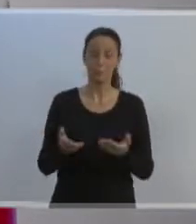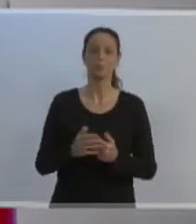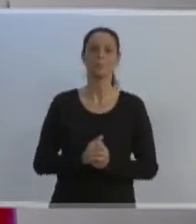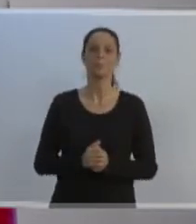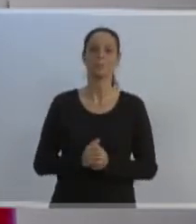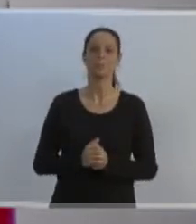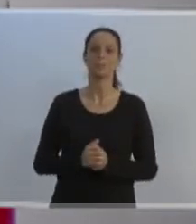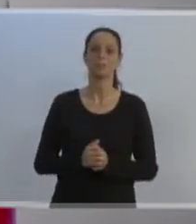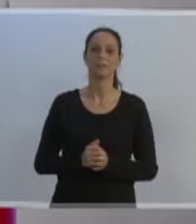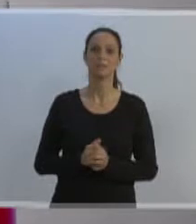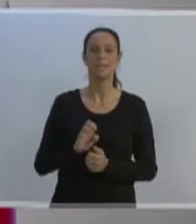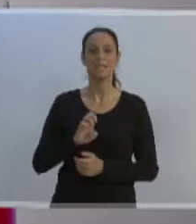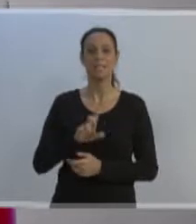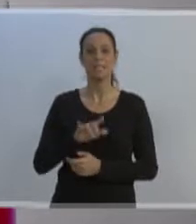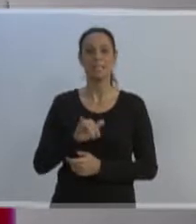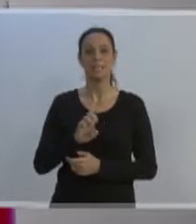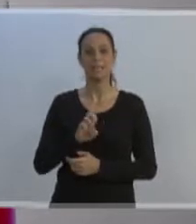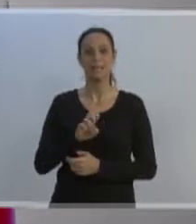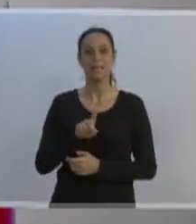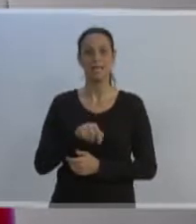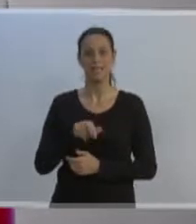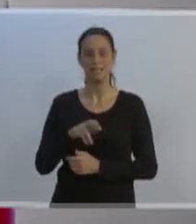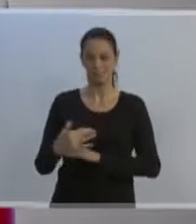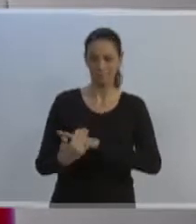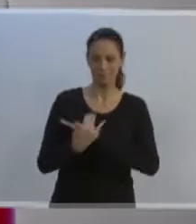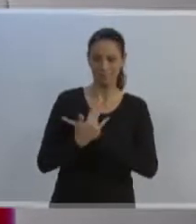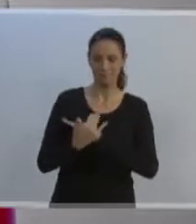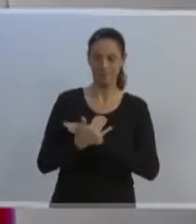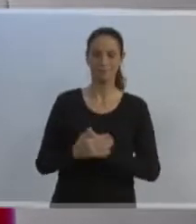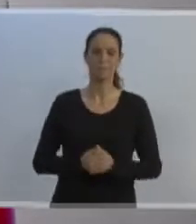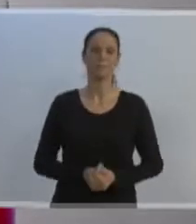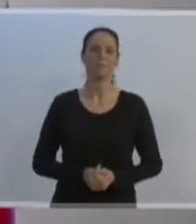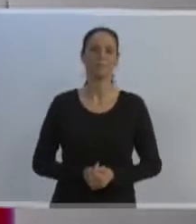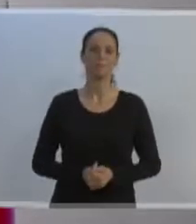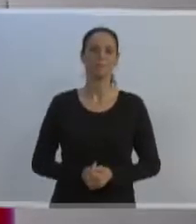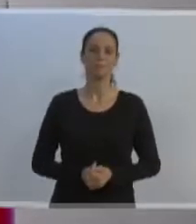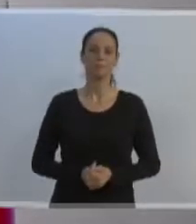ajuda aqui, ô Eliezer, por gentileza, contribuir